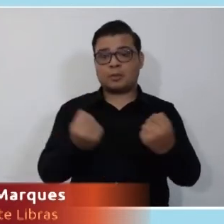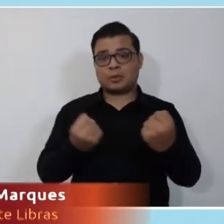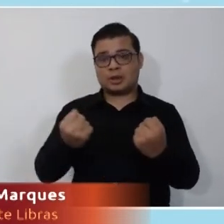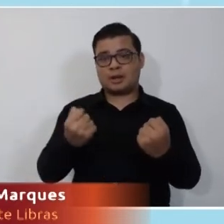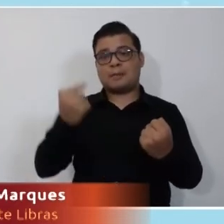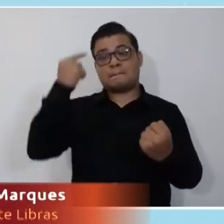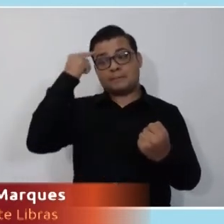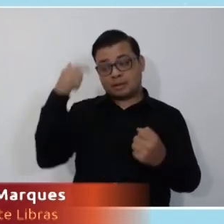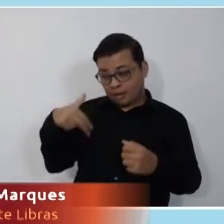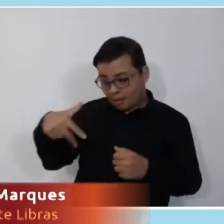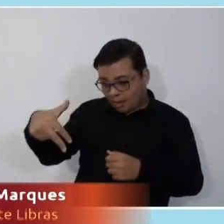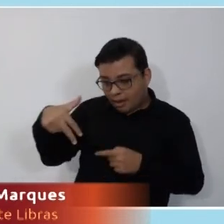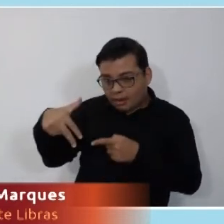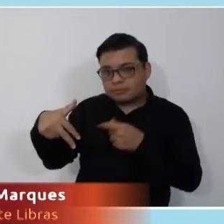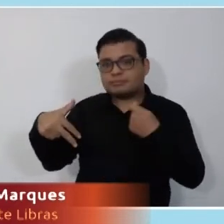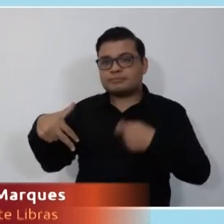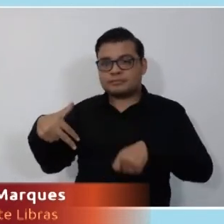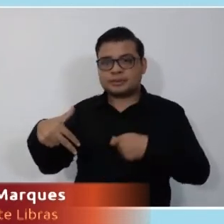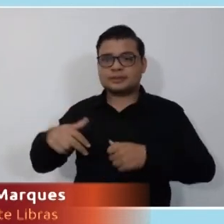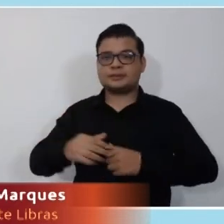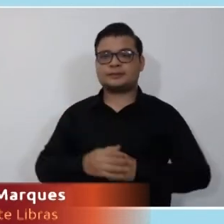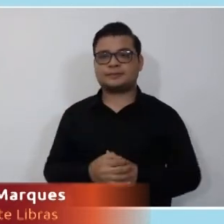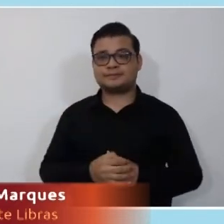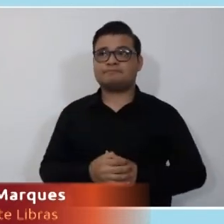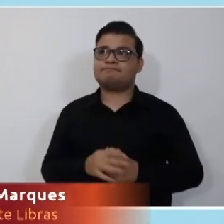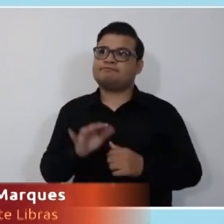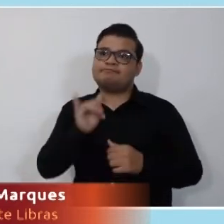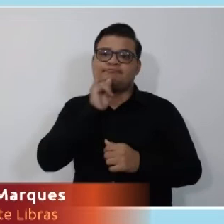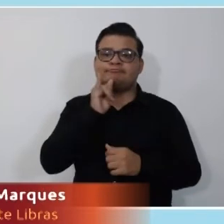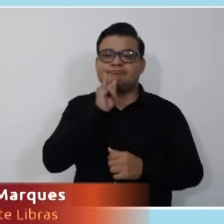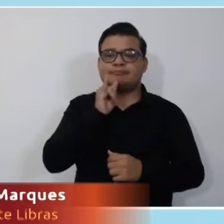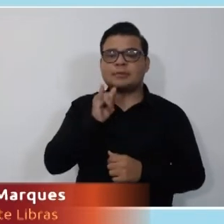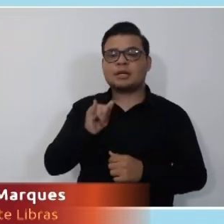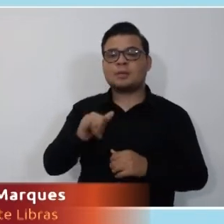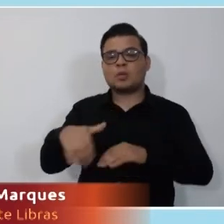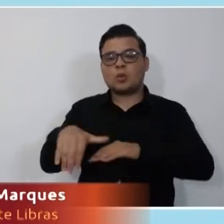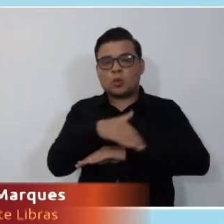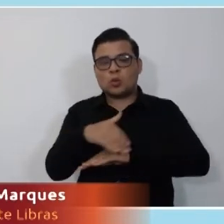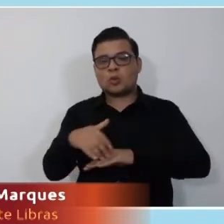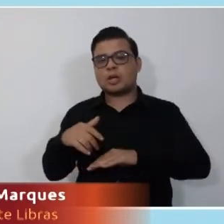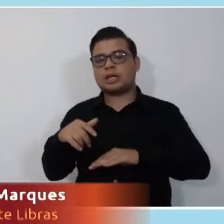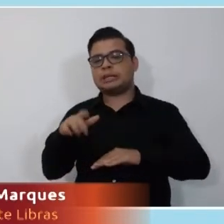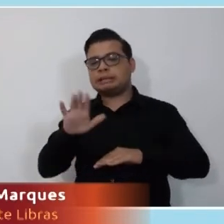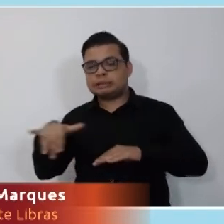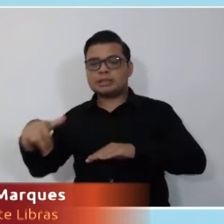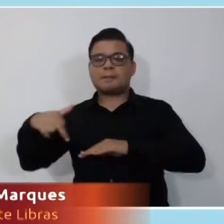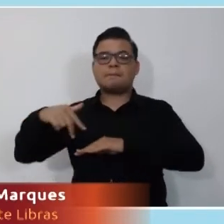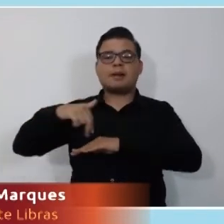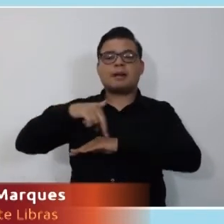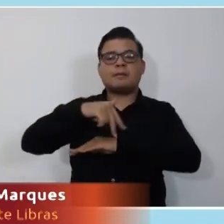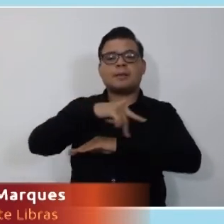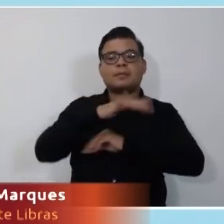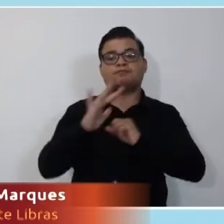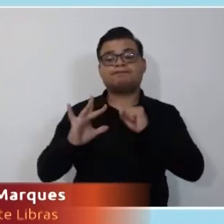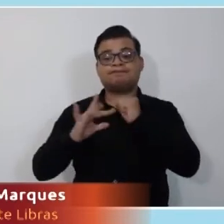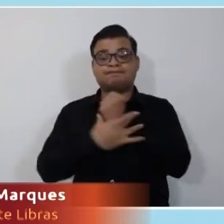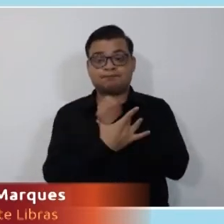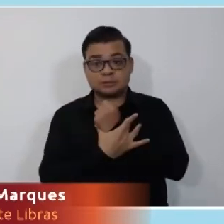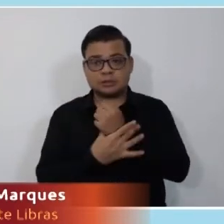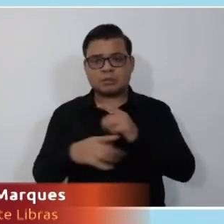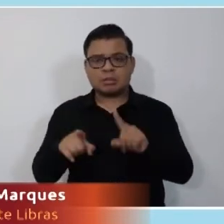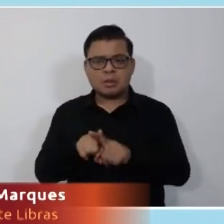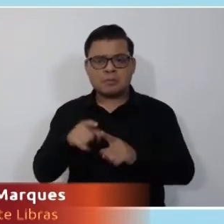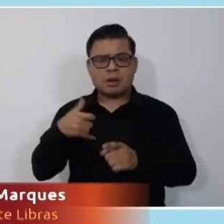você quer que uma criança caminhe com segurança pela rua, que quando você é uma pessoa mais idosa, você caminha com segurança pela rua. Então, esses são